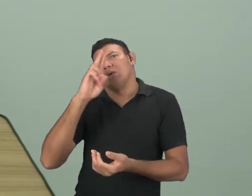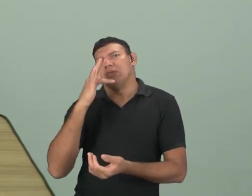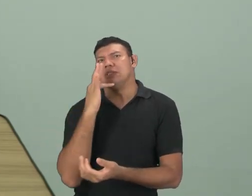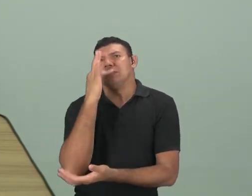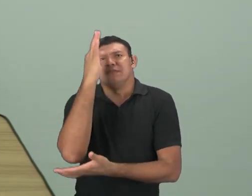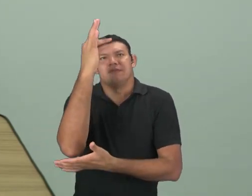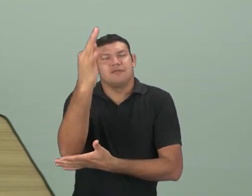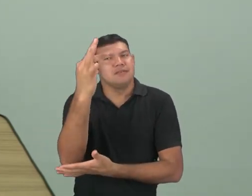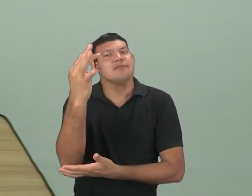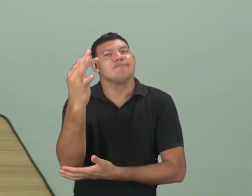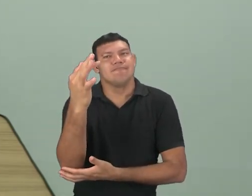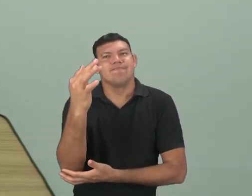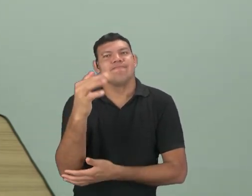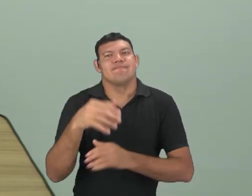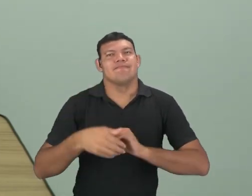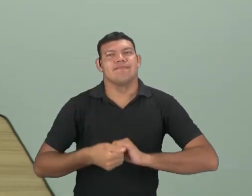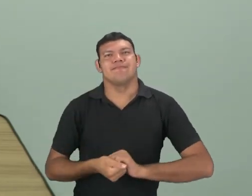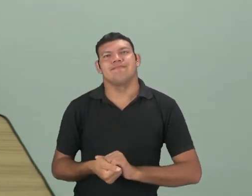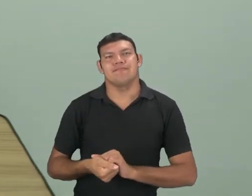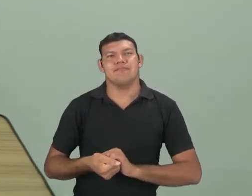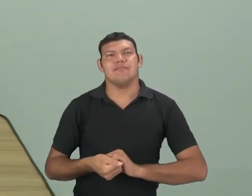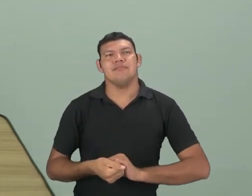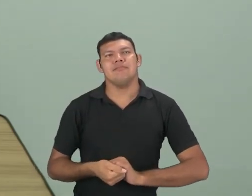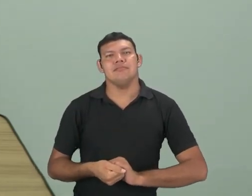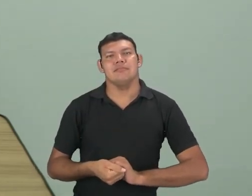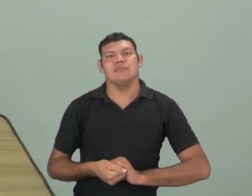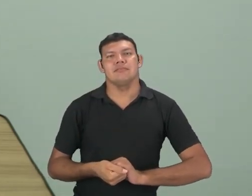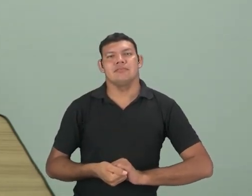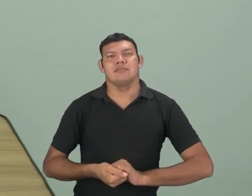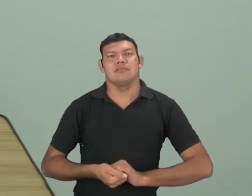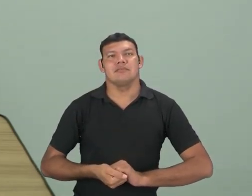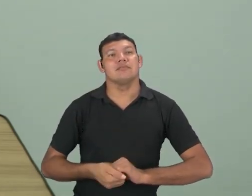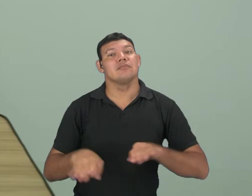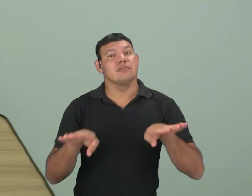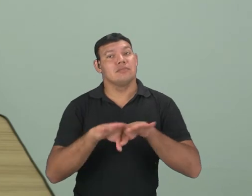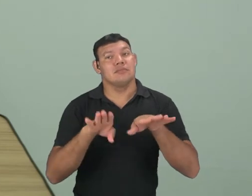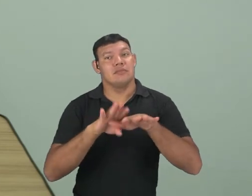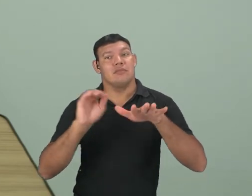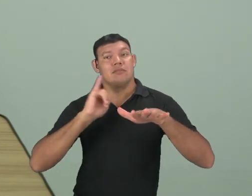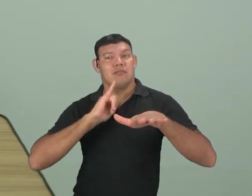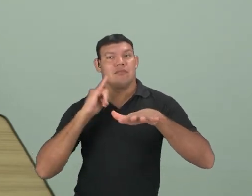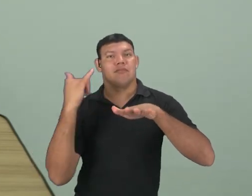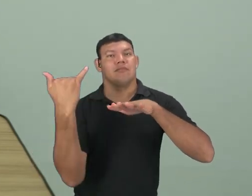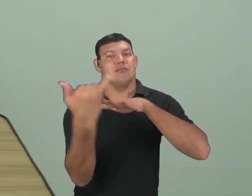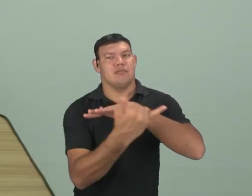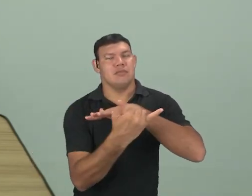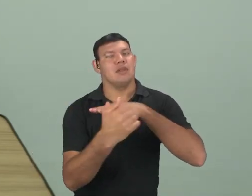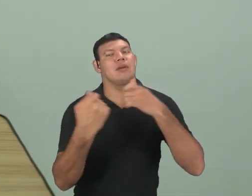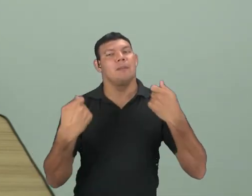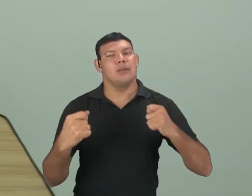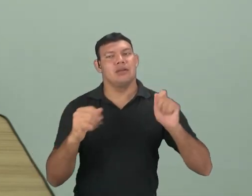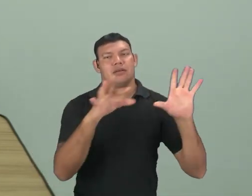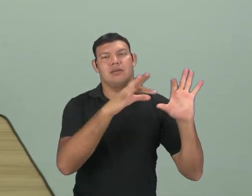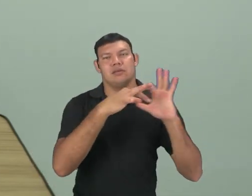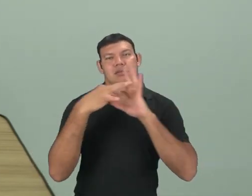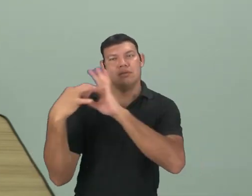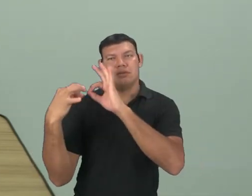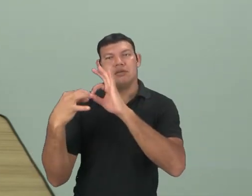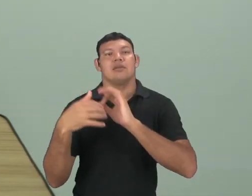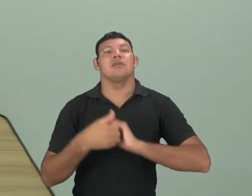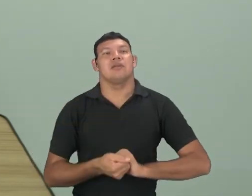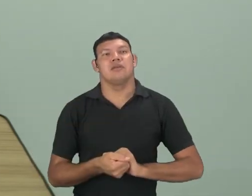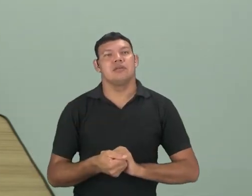vai acontecer, que nunca aconteceu no tempo futuro, né? Vimos que o enredo ele tem que ter a coerência, certinho? E